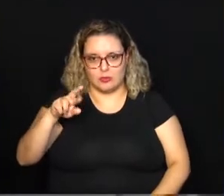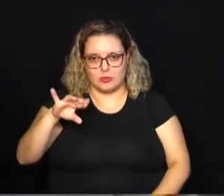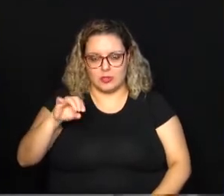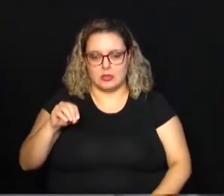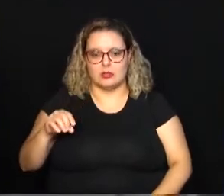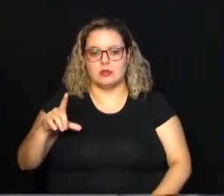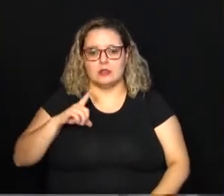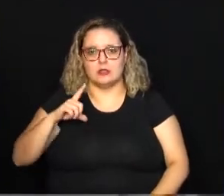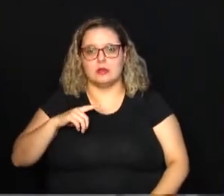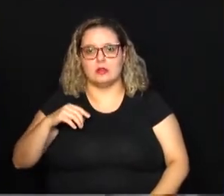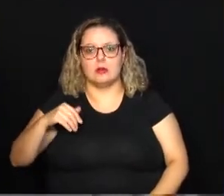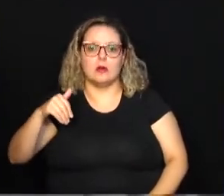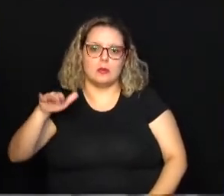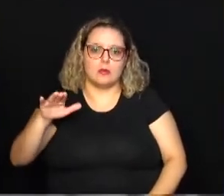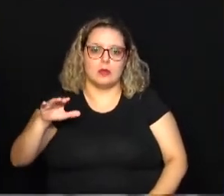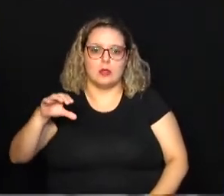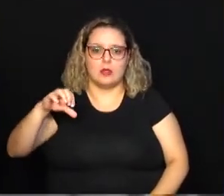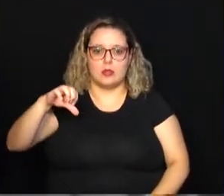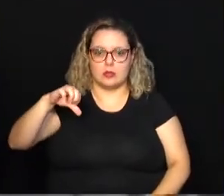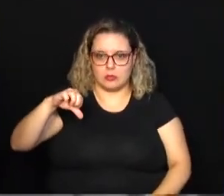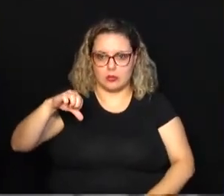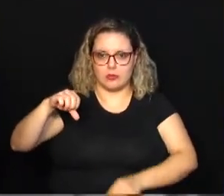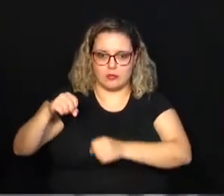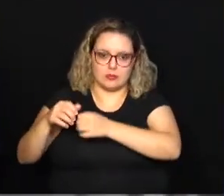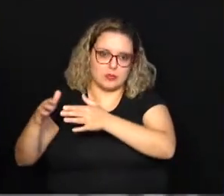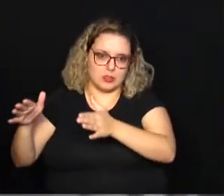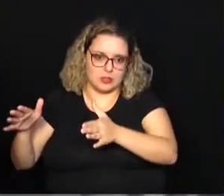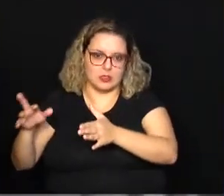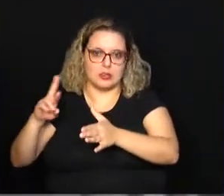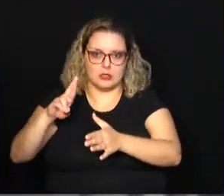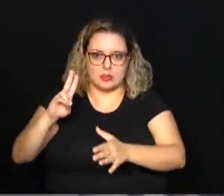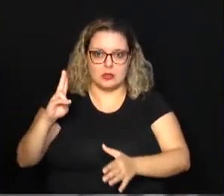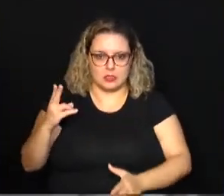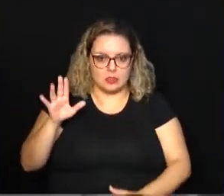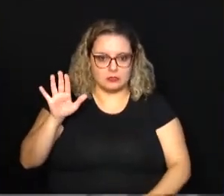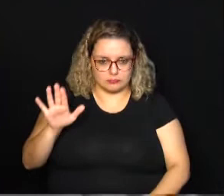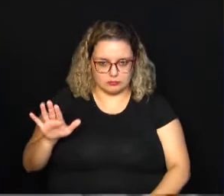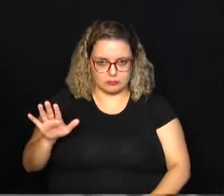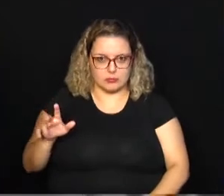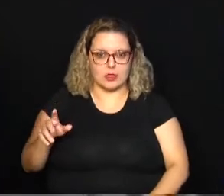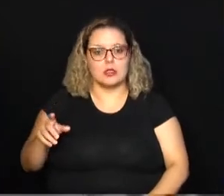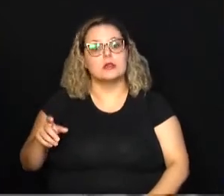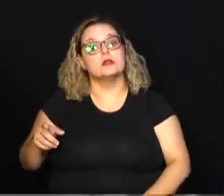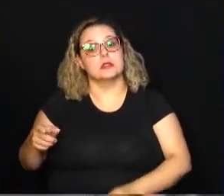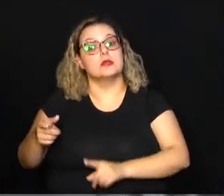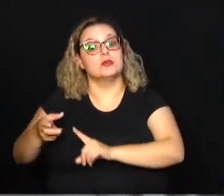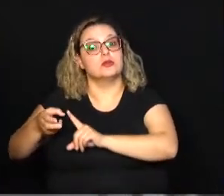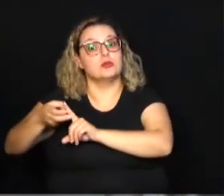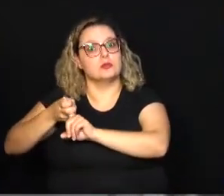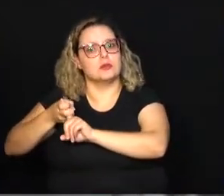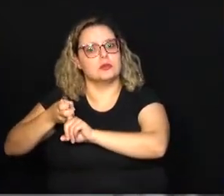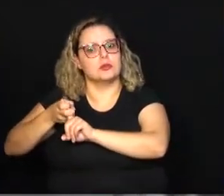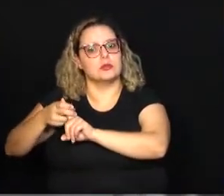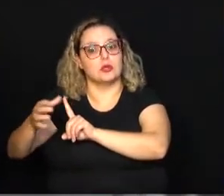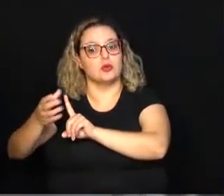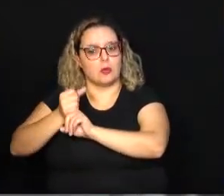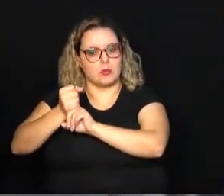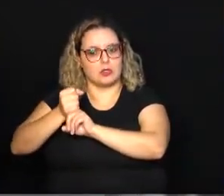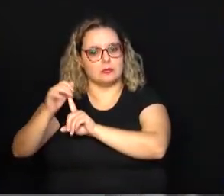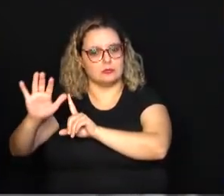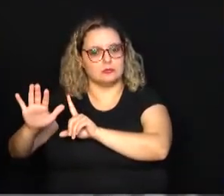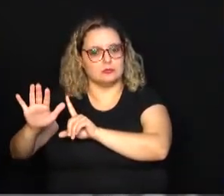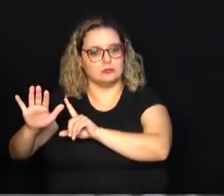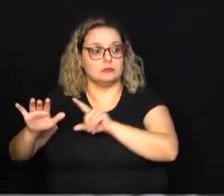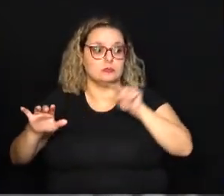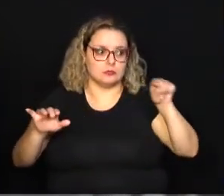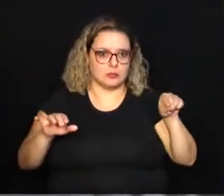estrutura pediátrica. Eu tenho RH para isso, então isso está sob domínio. Ouro Verde, ele perdeu a UTI